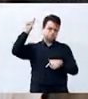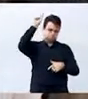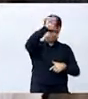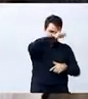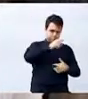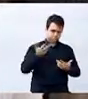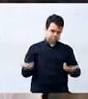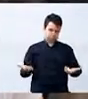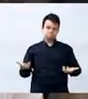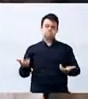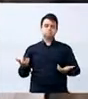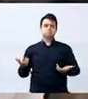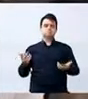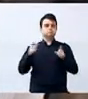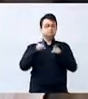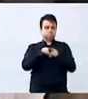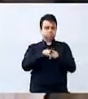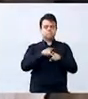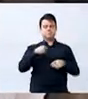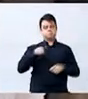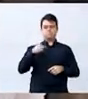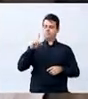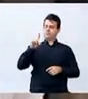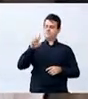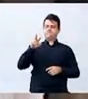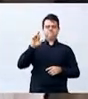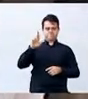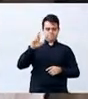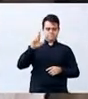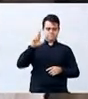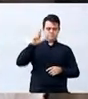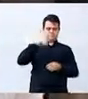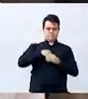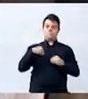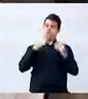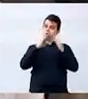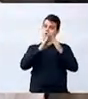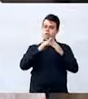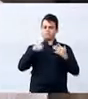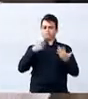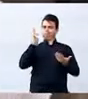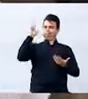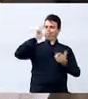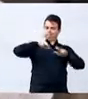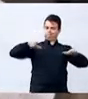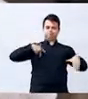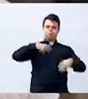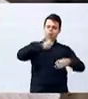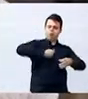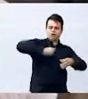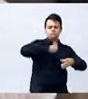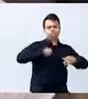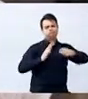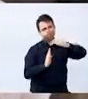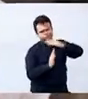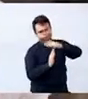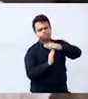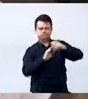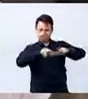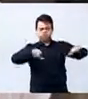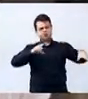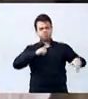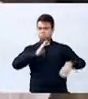fazer alguma coisa no meu dever de casa, né? Eu consigo cozinhar com uma certa limitação, sim, mas